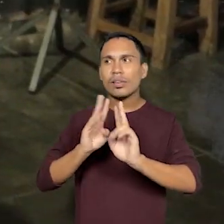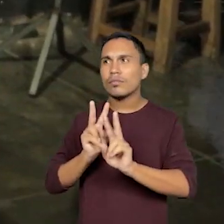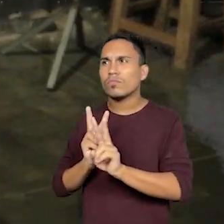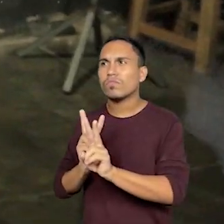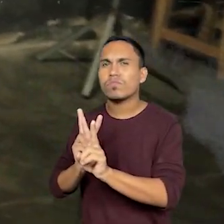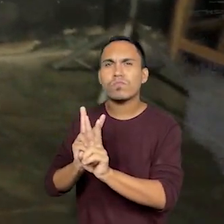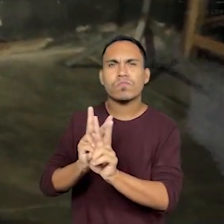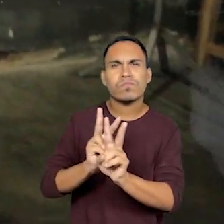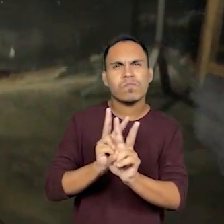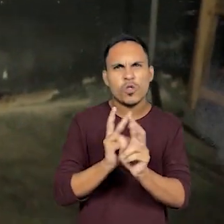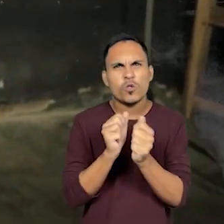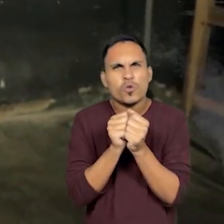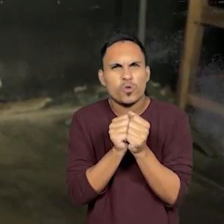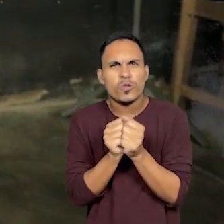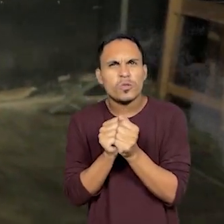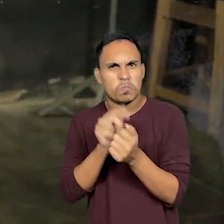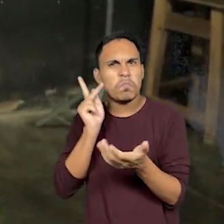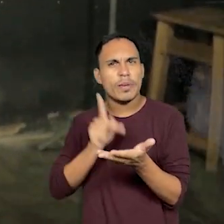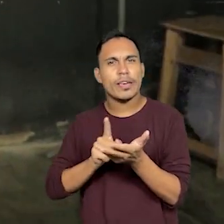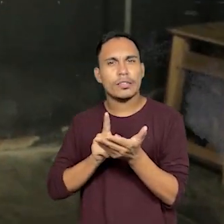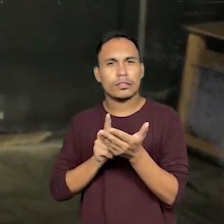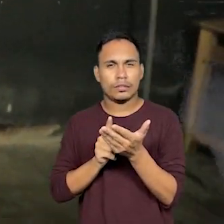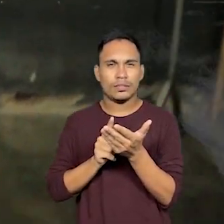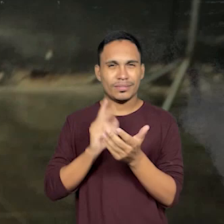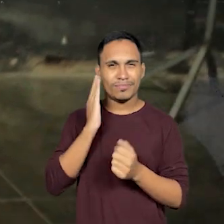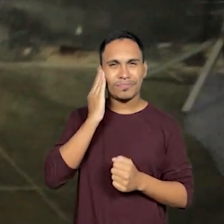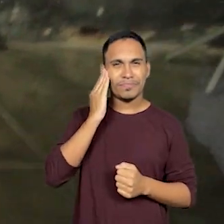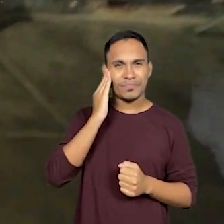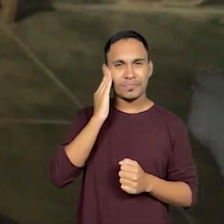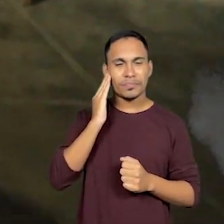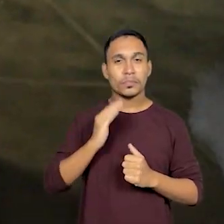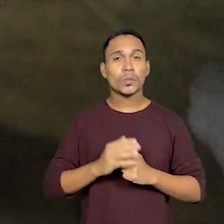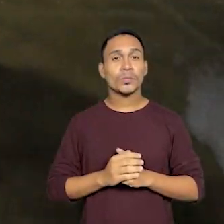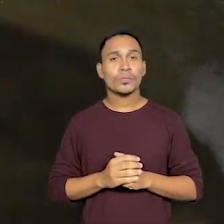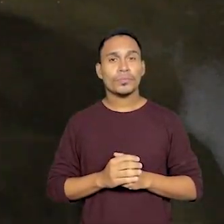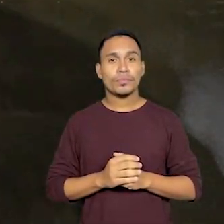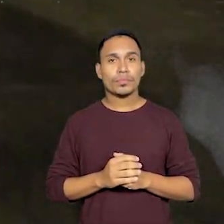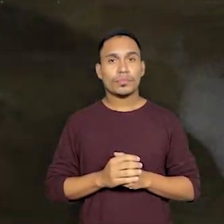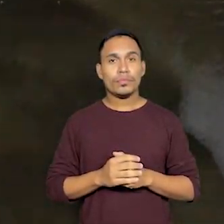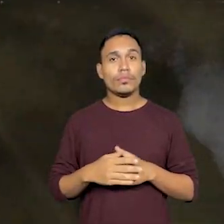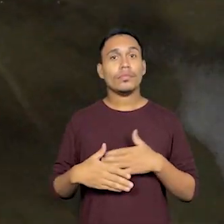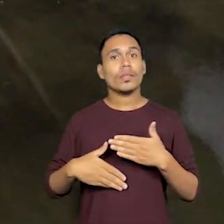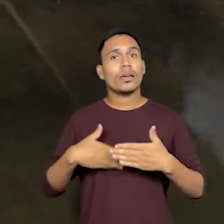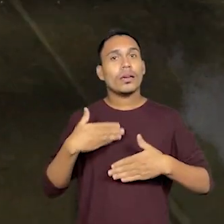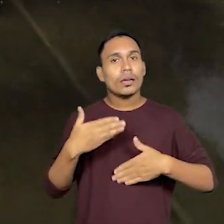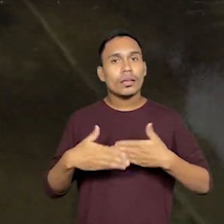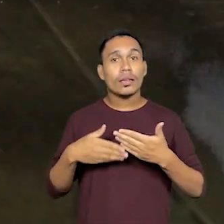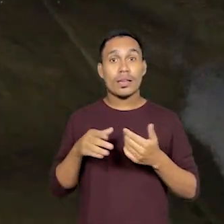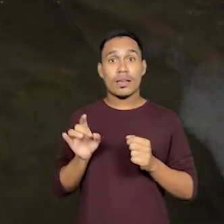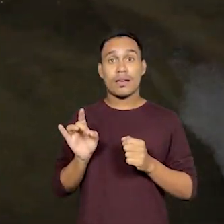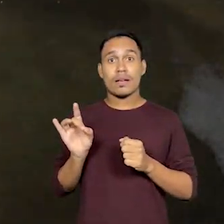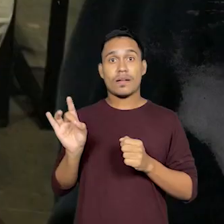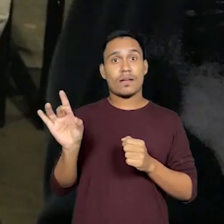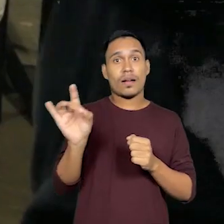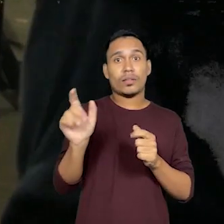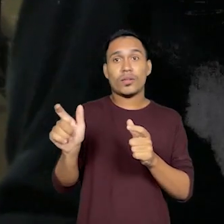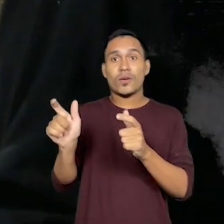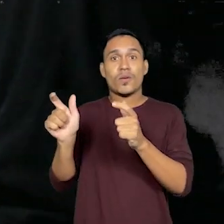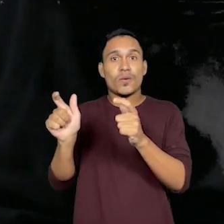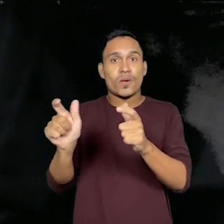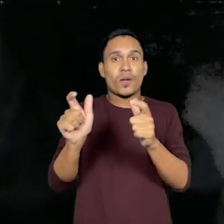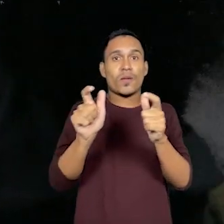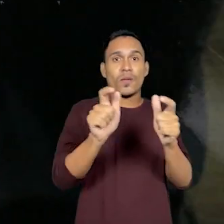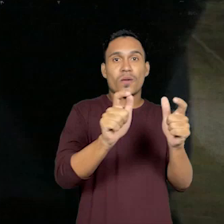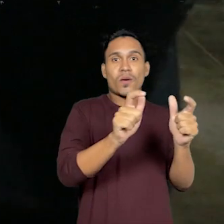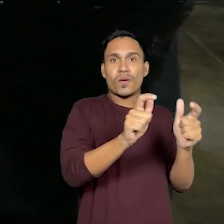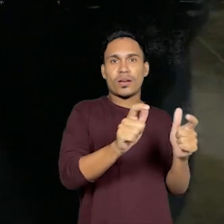muito cangado mesmo, assim. Sim. Entendeu? Aí nessa, assim, de cada local desse, a gente adotar, assim,